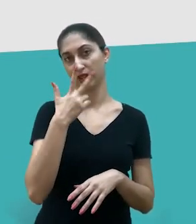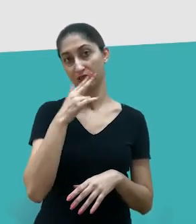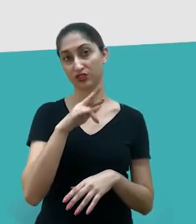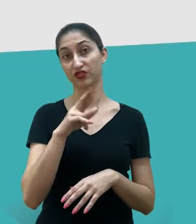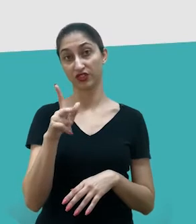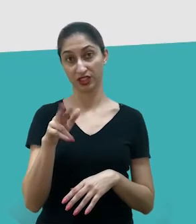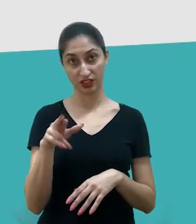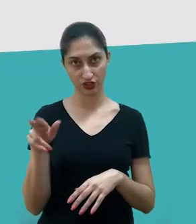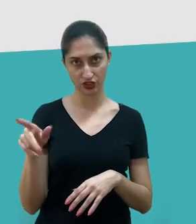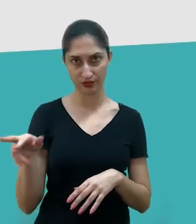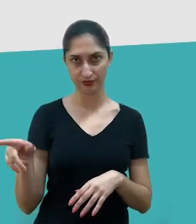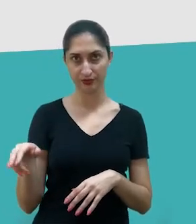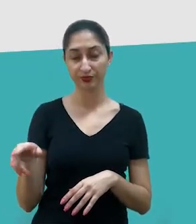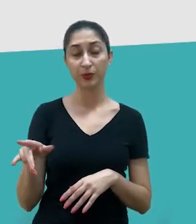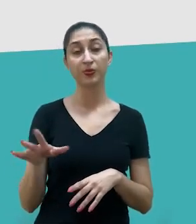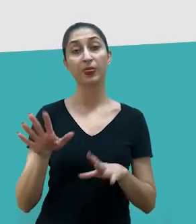diferente, muito diferente,